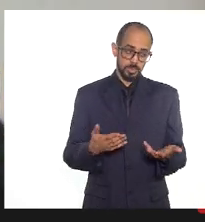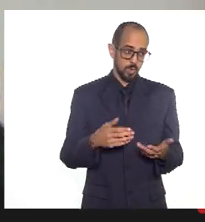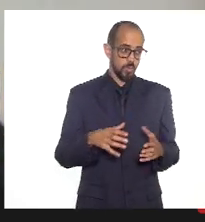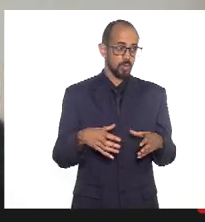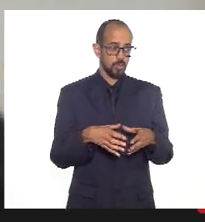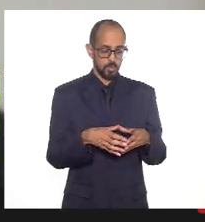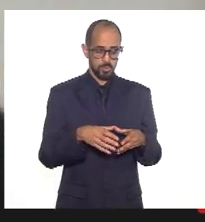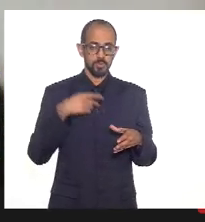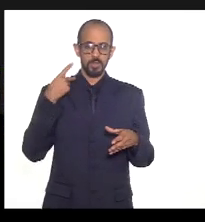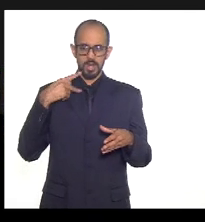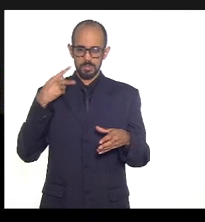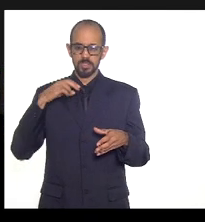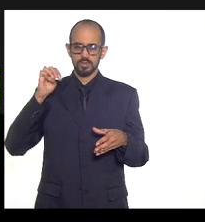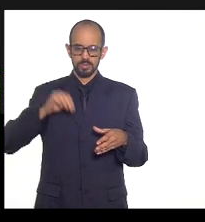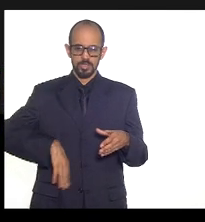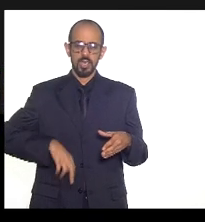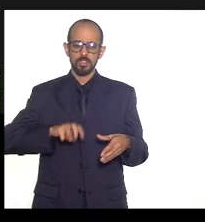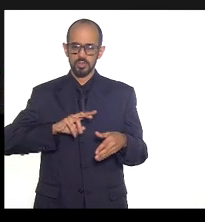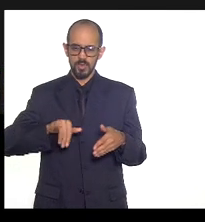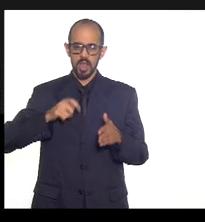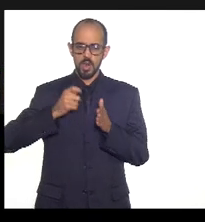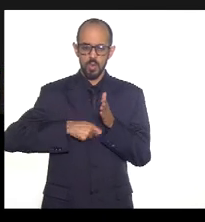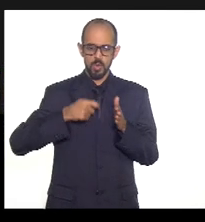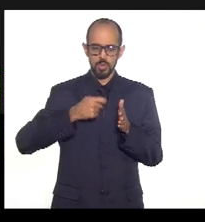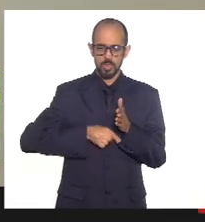luta pela EBC.